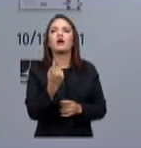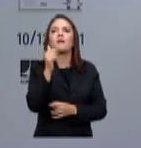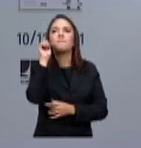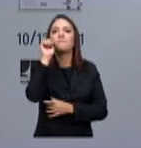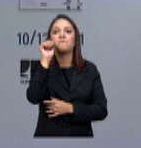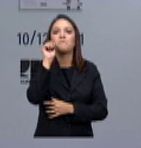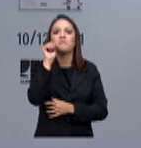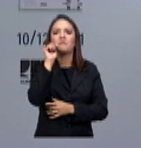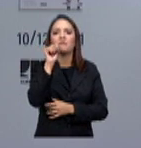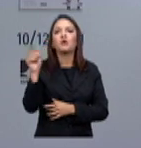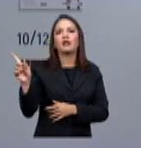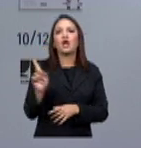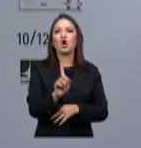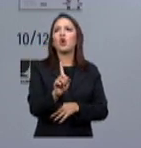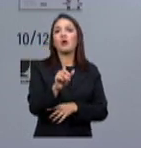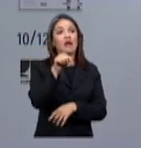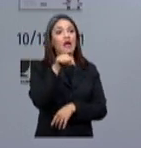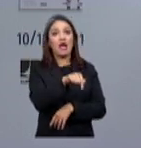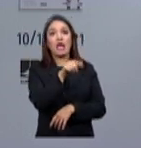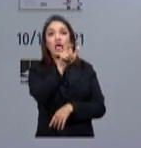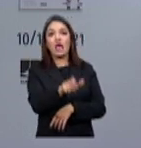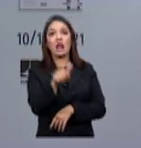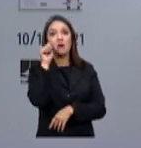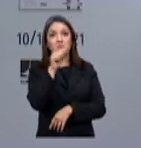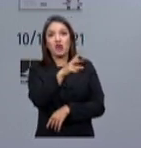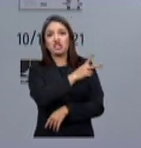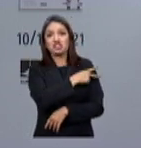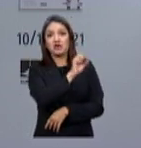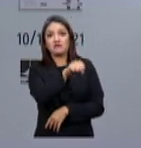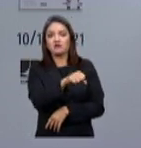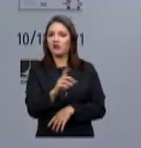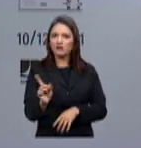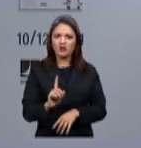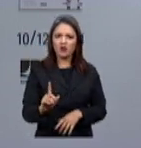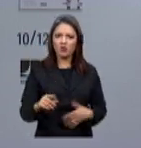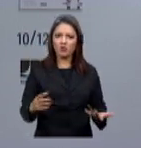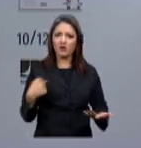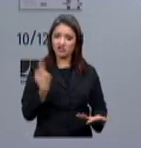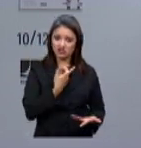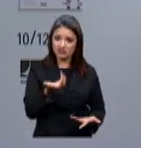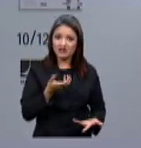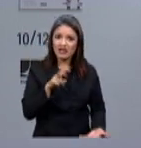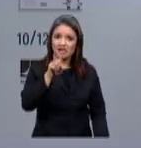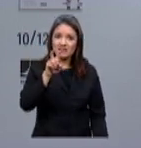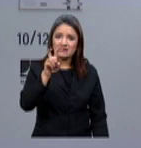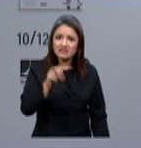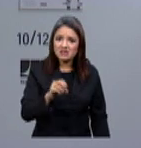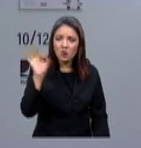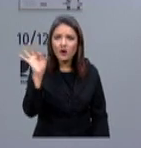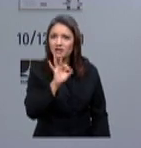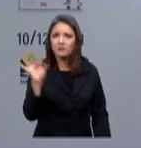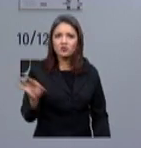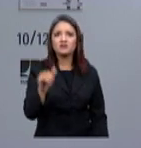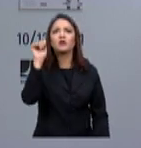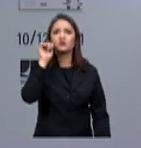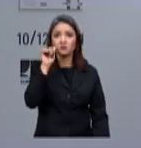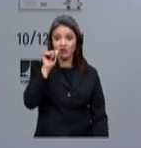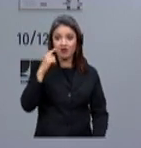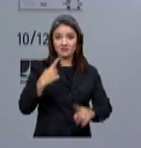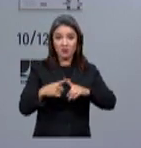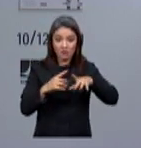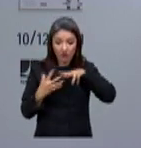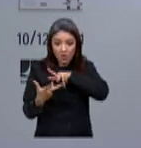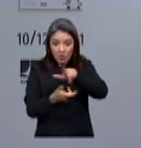mulher para dizer que olha nós temos aqui uma mulher não nós queremos cinquenta por cento nós somos cinquenta por cento da